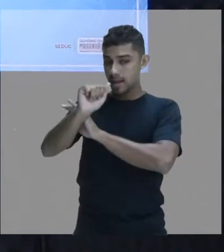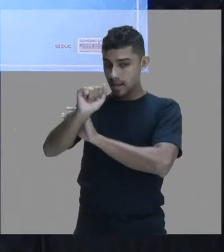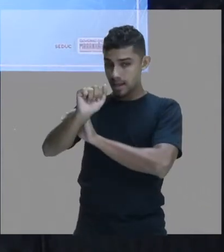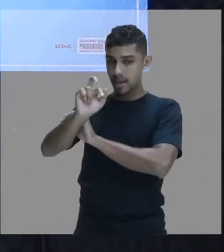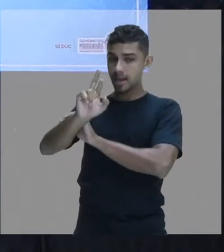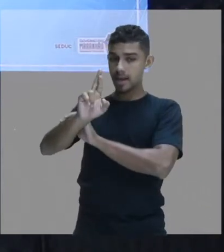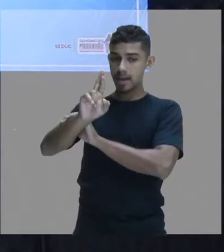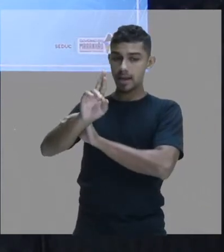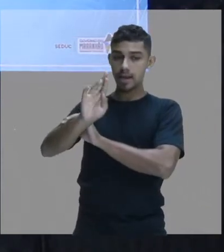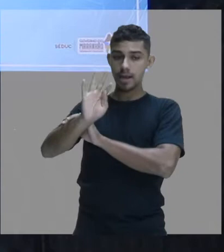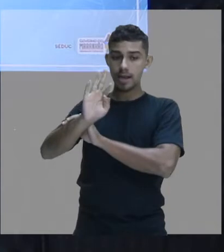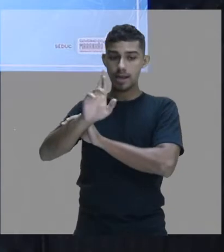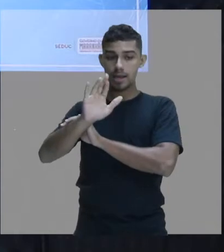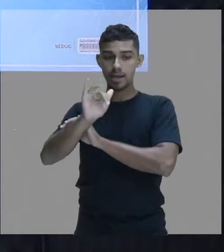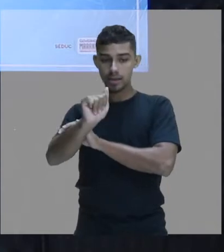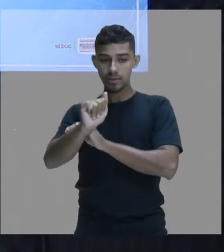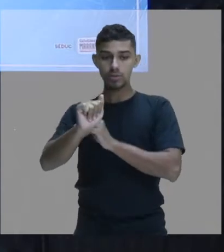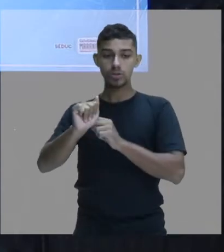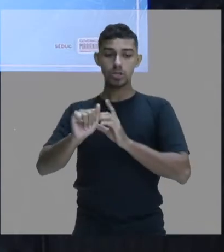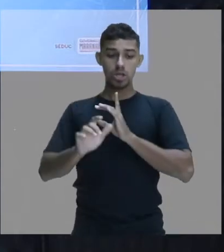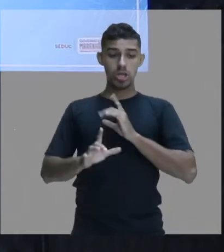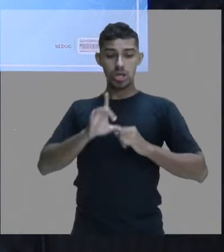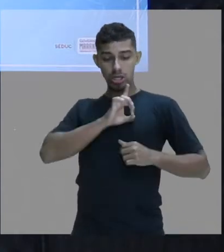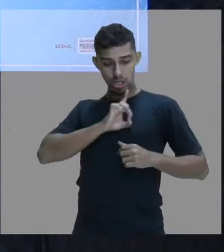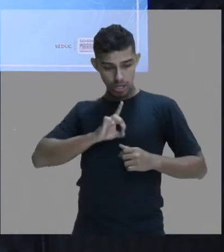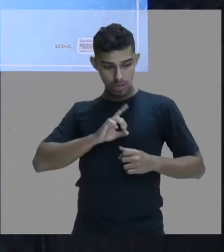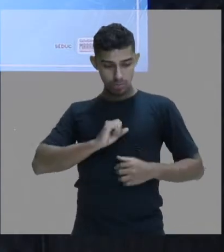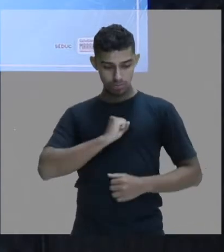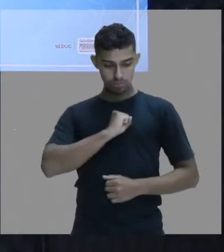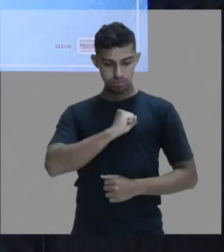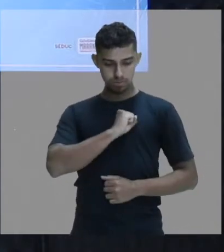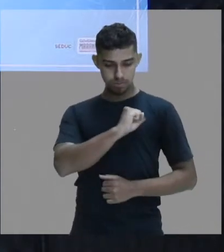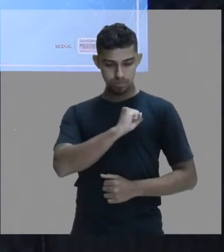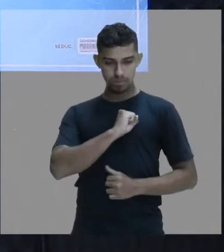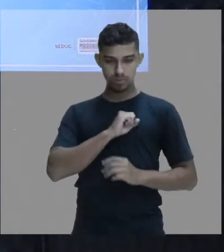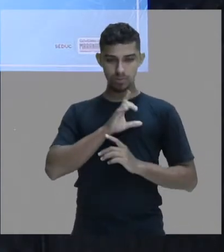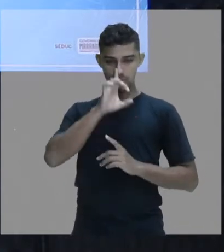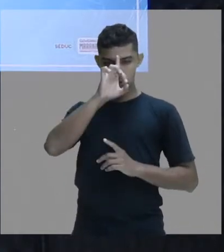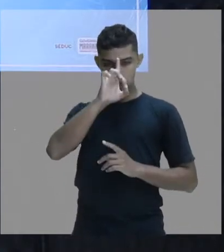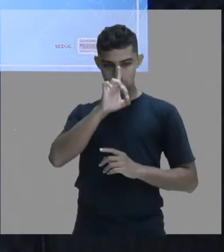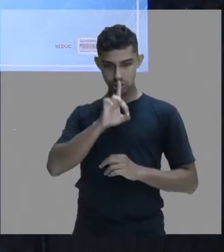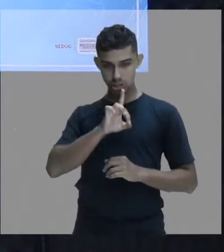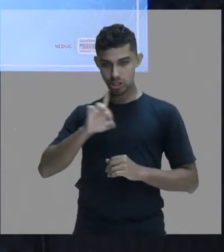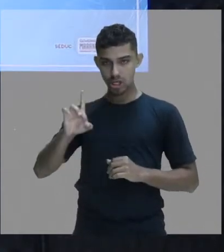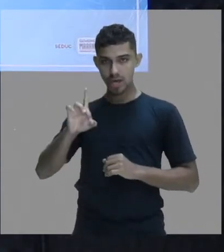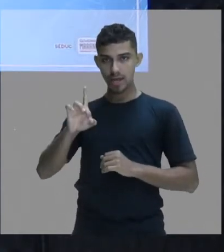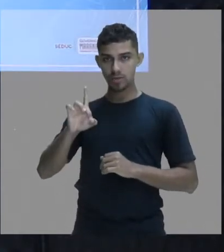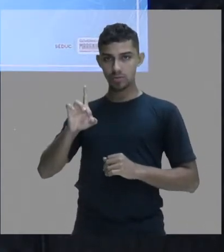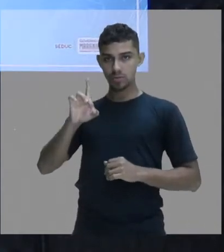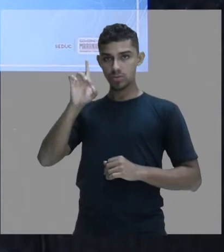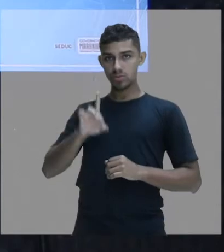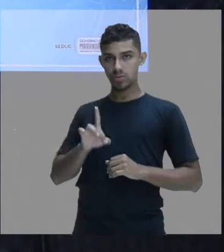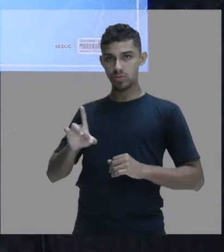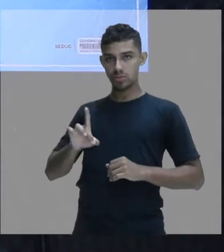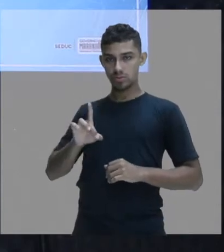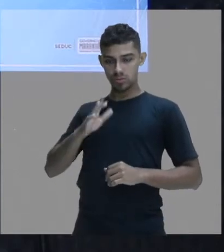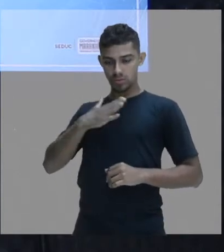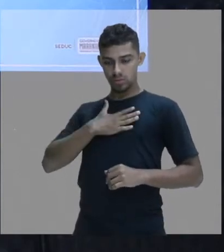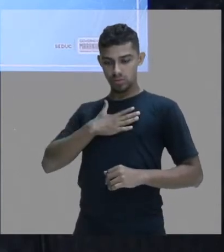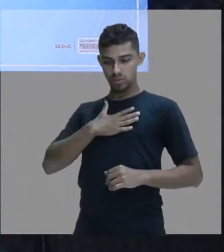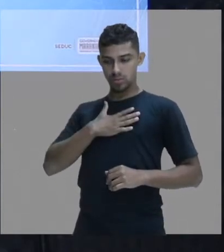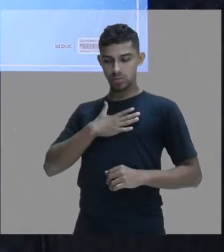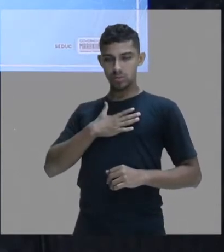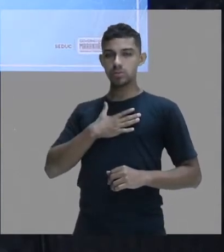direito, Daí, por pressão, ele desce para o ventrículo direito, tá certo? Passando aqui